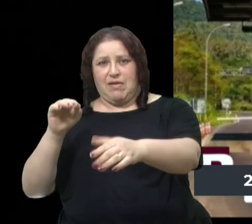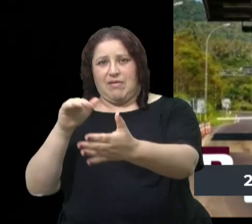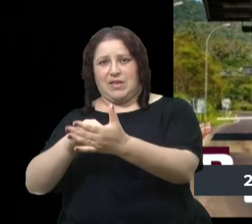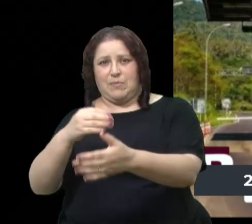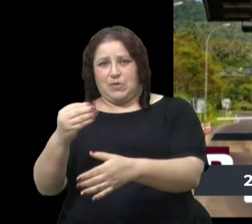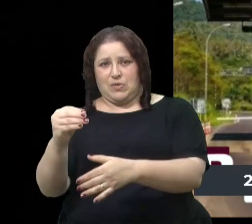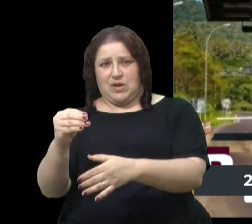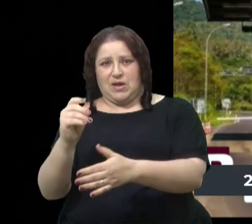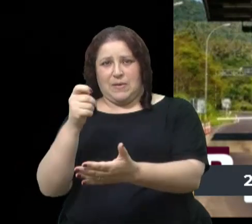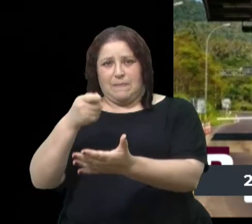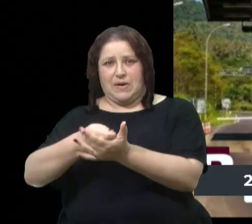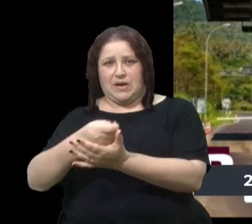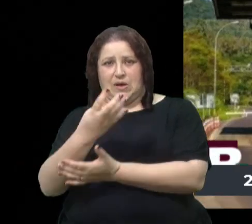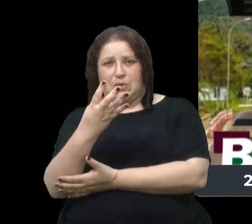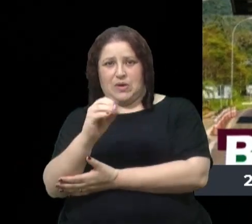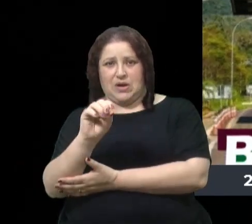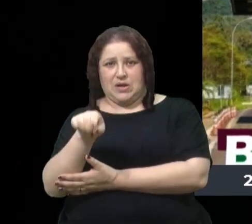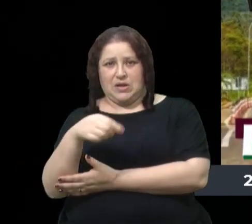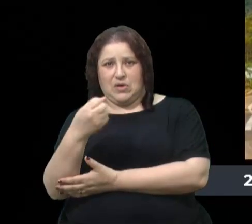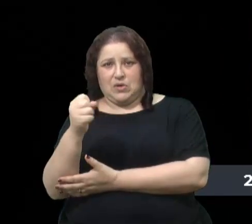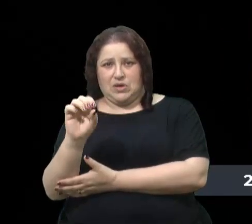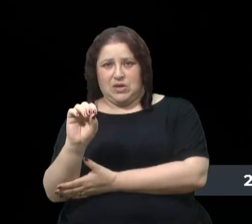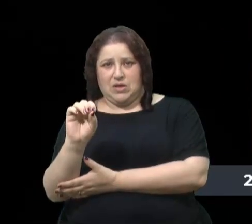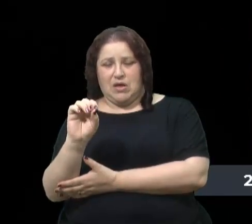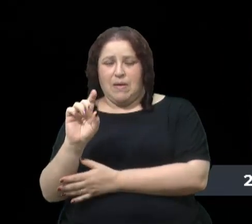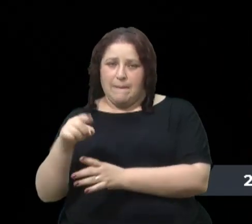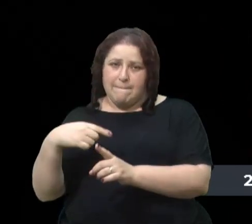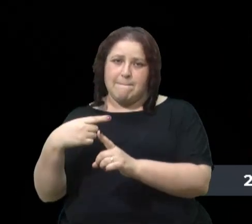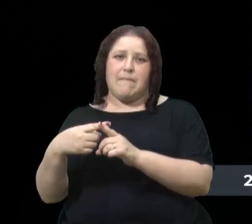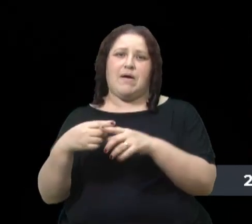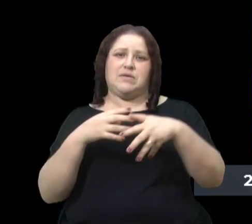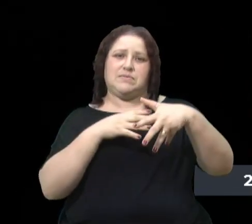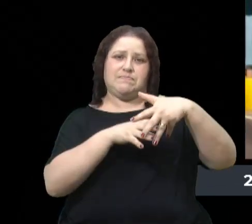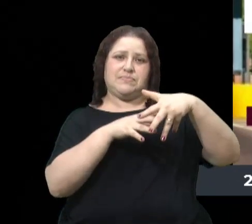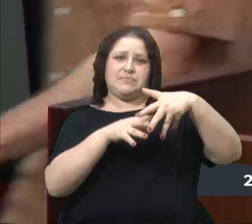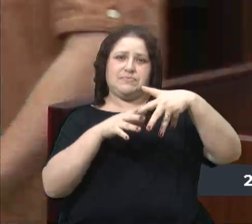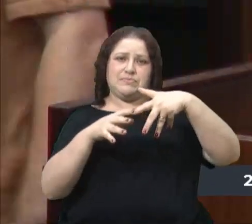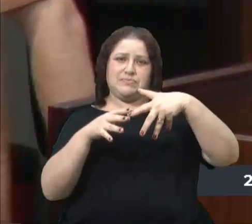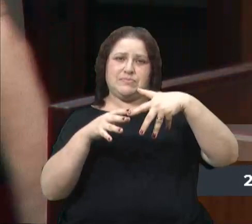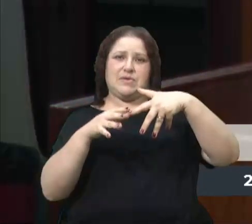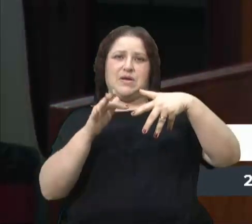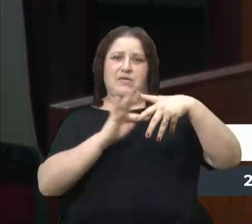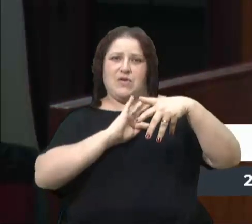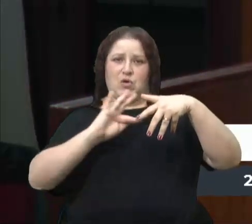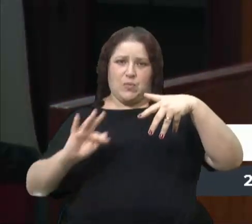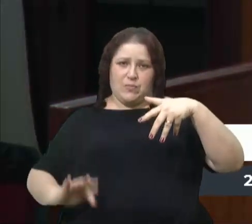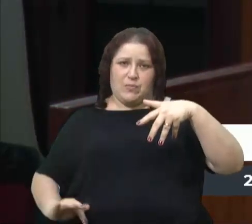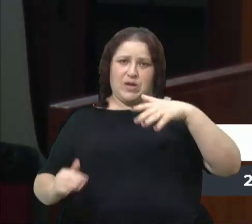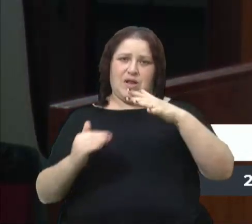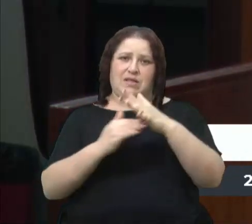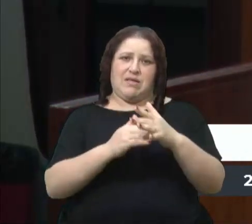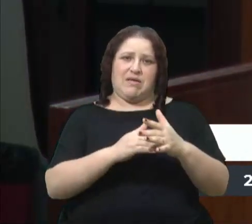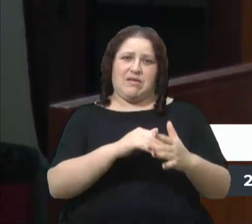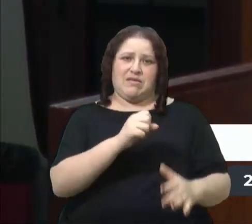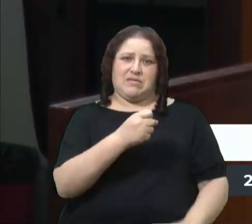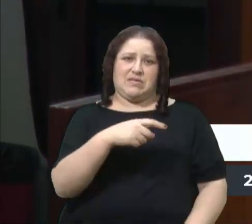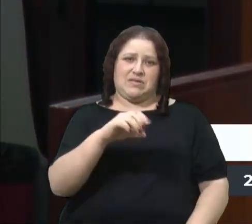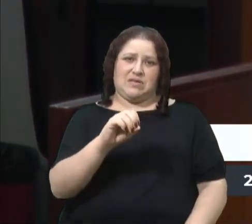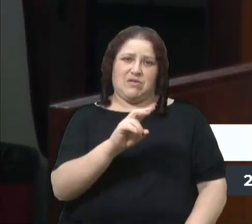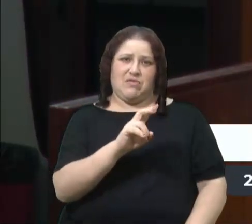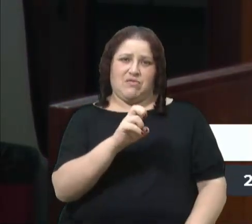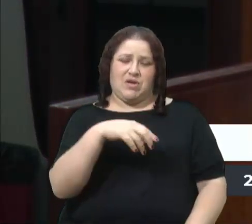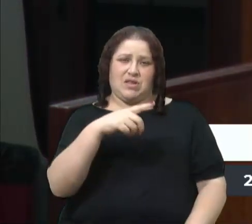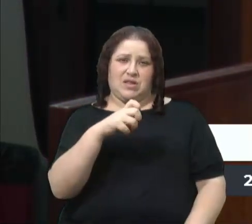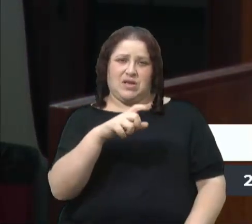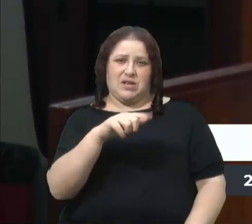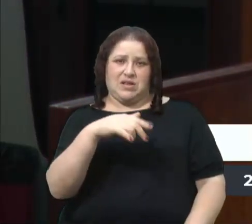40,40, fora o pedágio ainda de São Vendelino que vai ter, que é o de Farroupilha São Vendelino. Fora esse, ida e volta. Vai dar